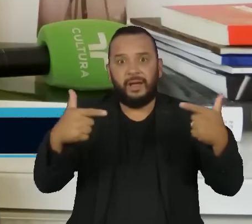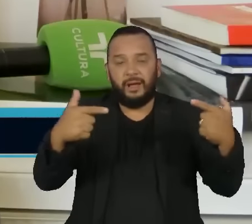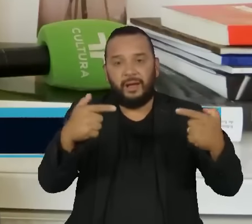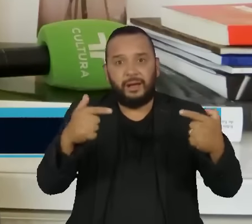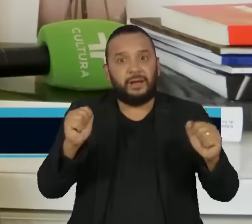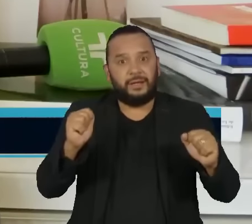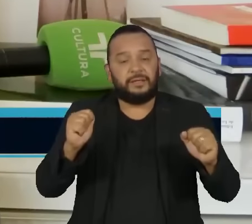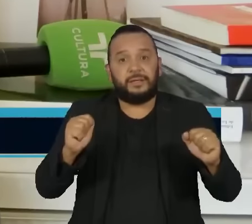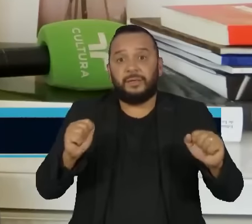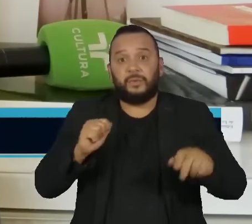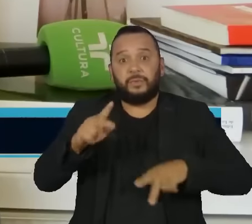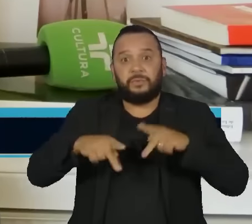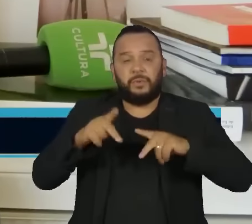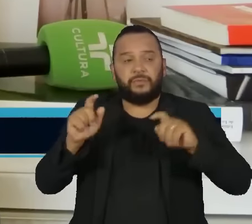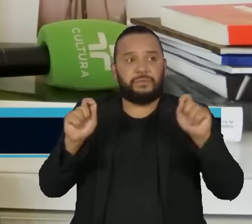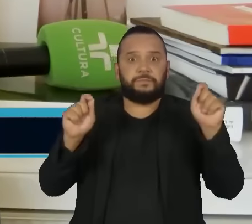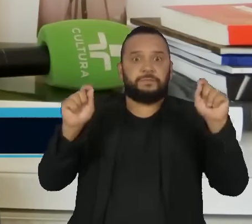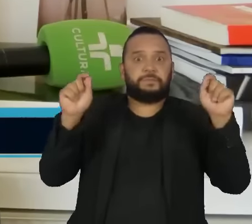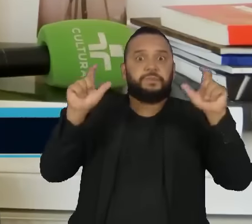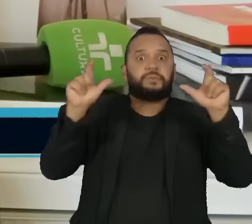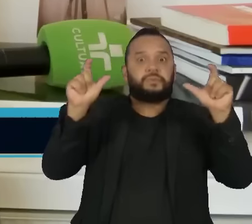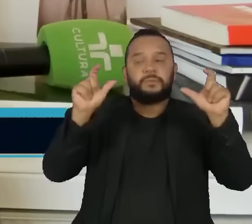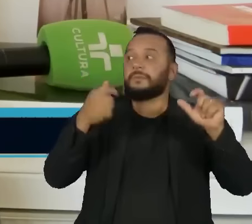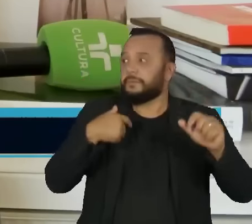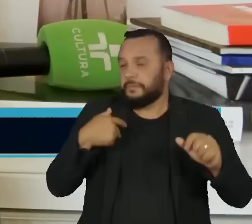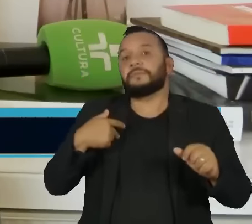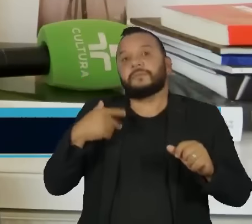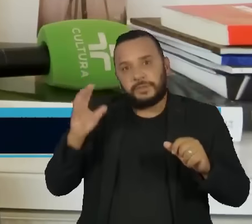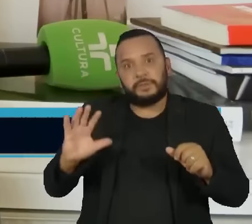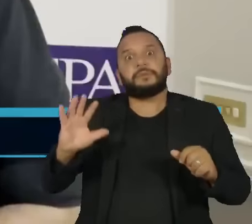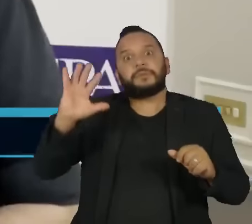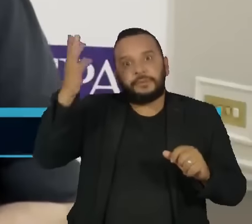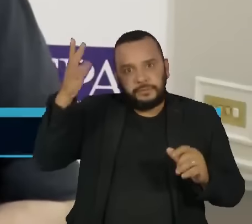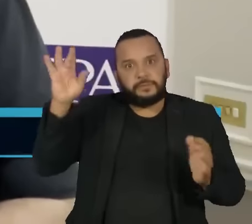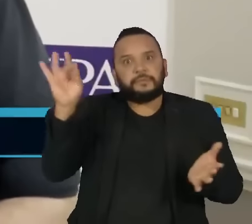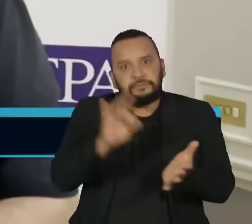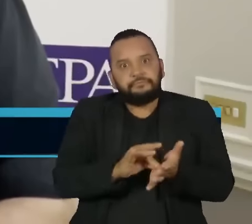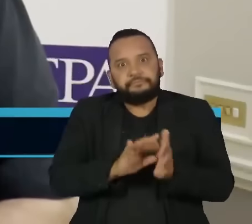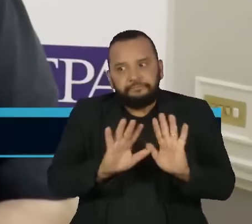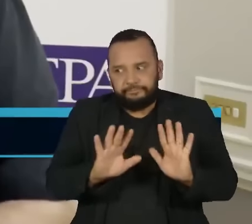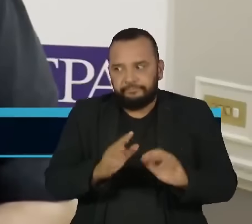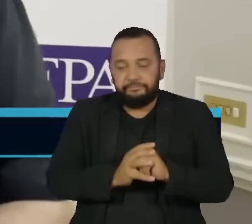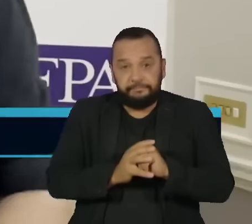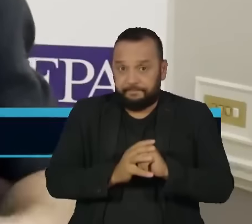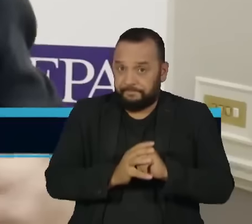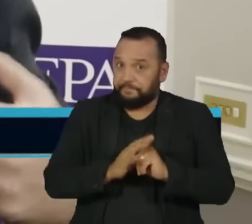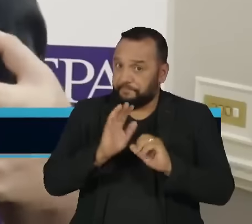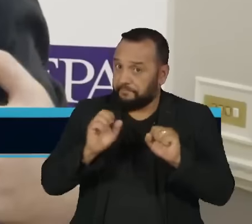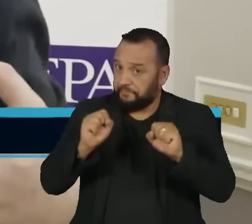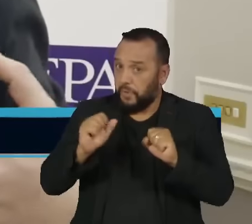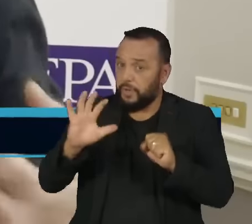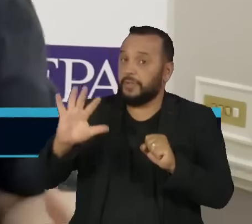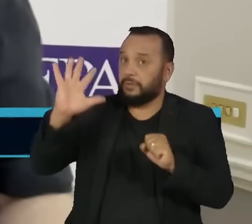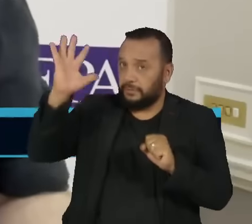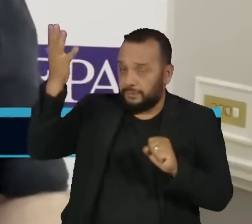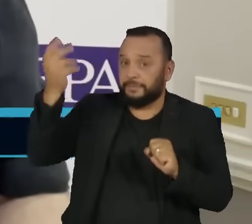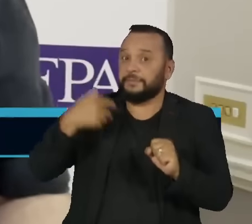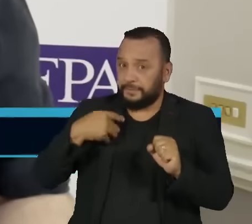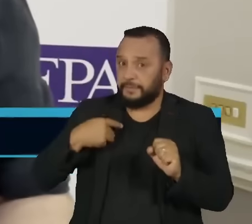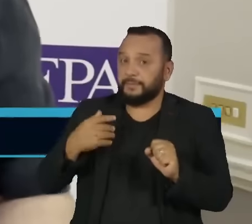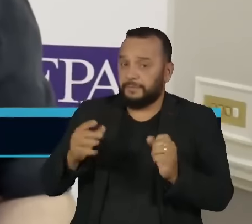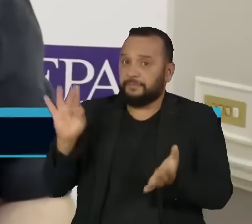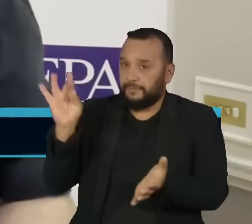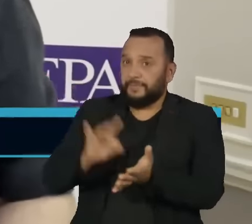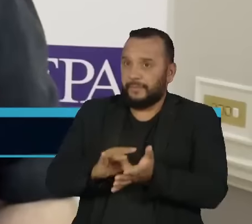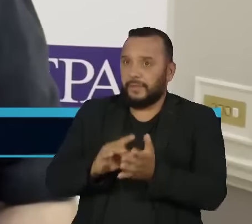cenário apocalíptico uma espécie de profecia que se autorrealiza. Há uma possibilidade real que essa profecia se realize,